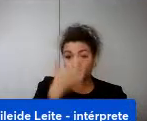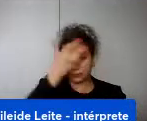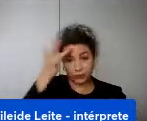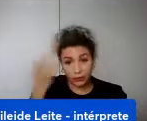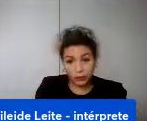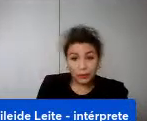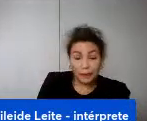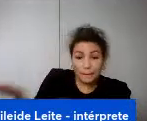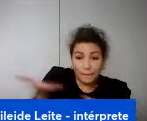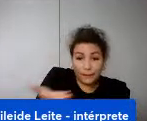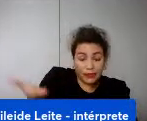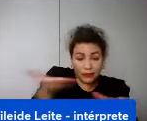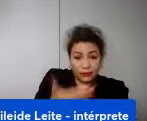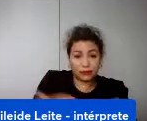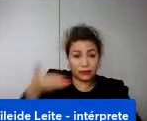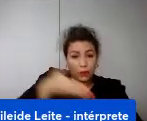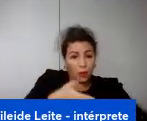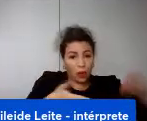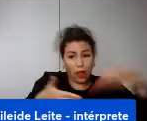a todas as pessoas que